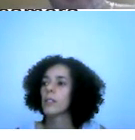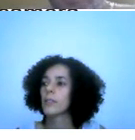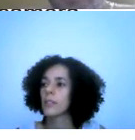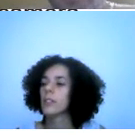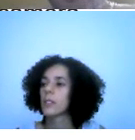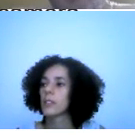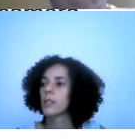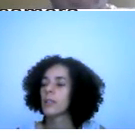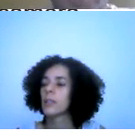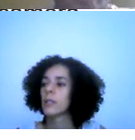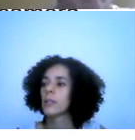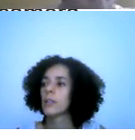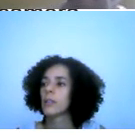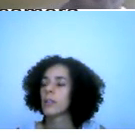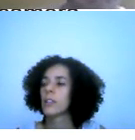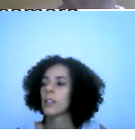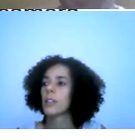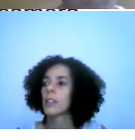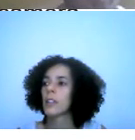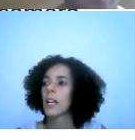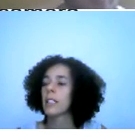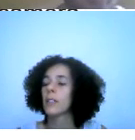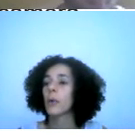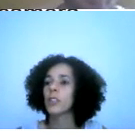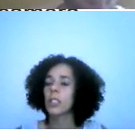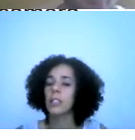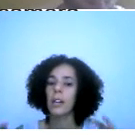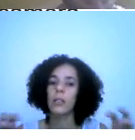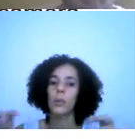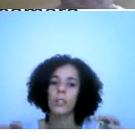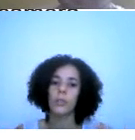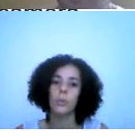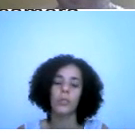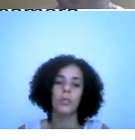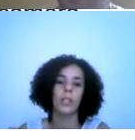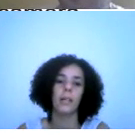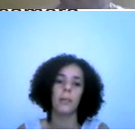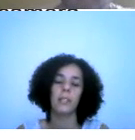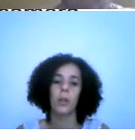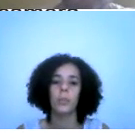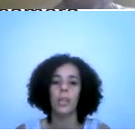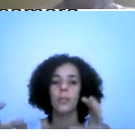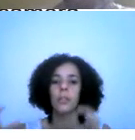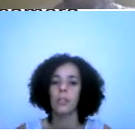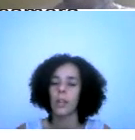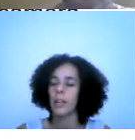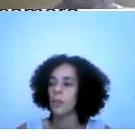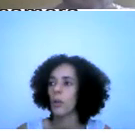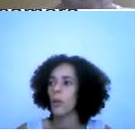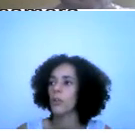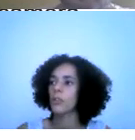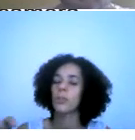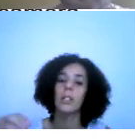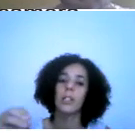ali o ambiente, né, se expandindo. Que estavam restritas a 2 açudes, né, mais antropizados dentro da área